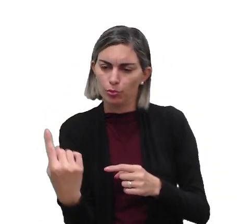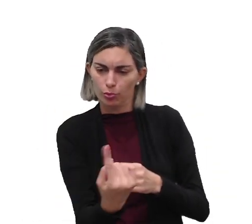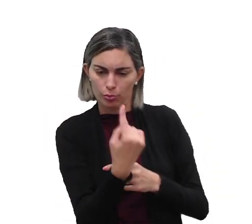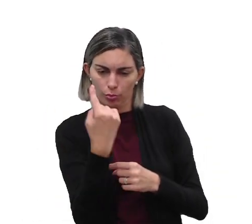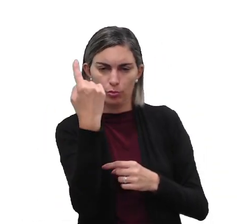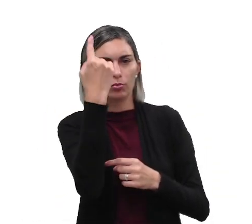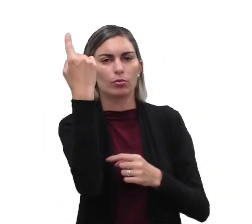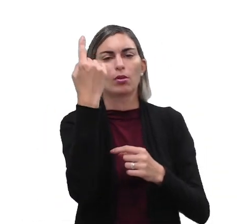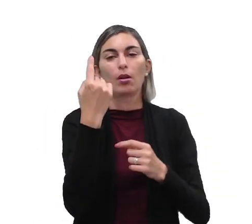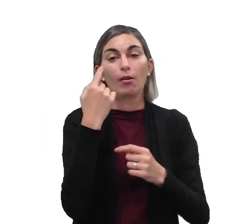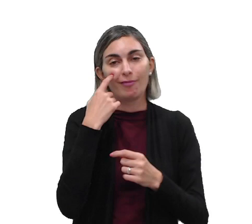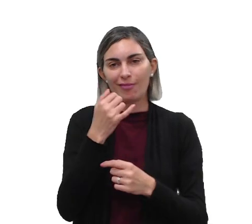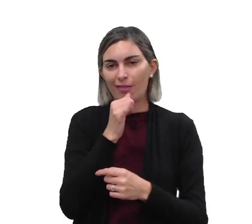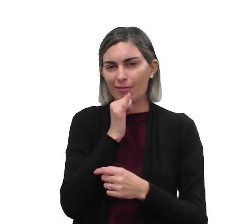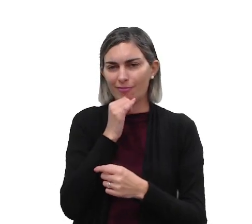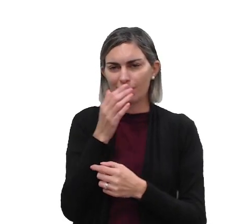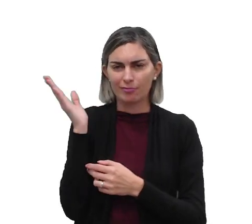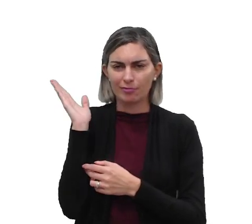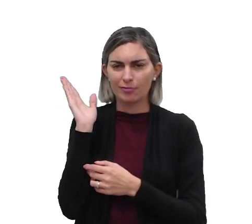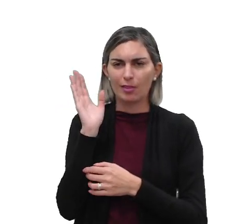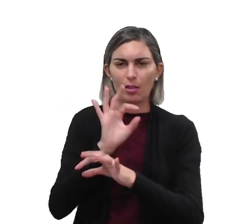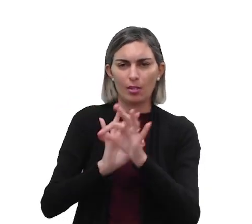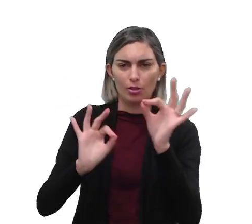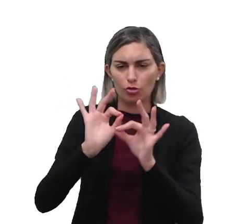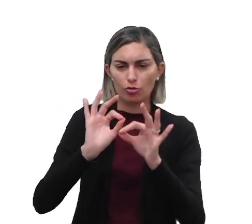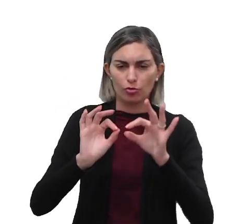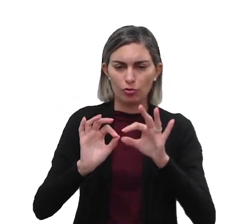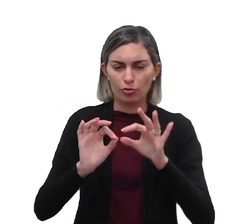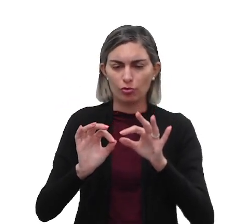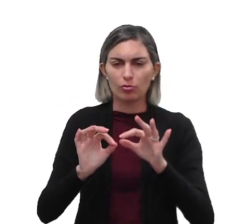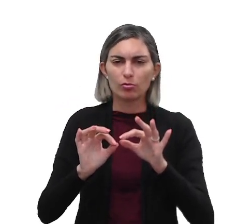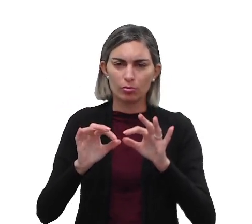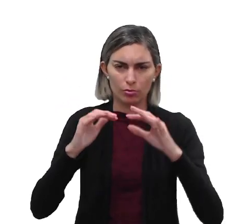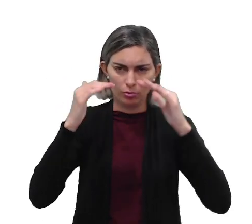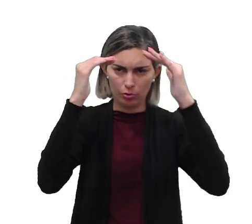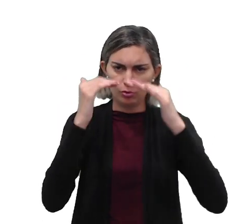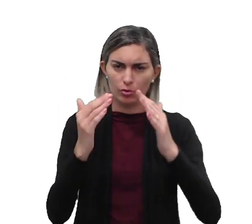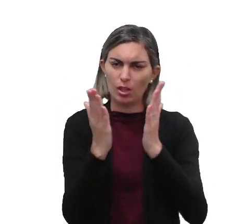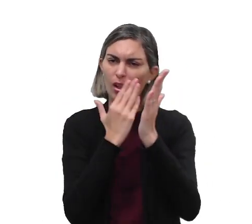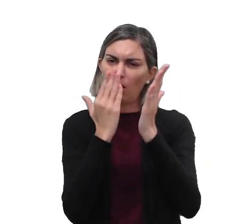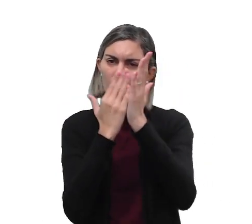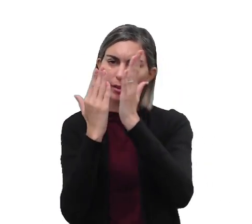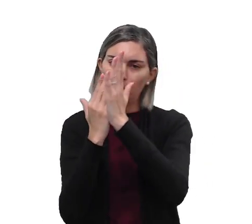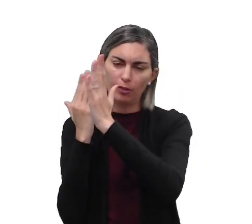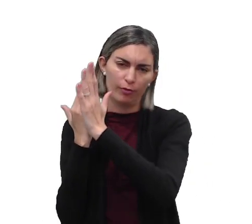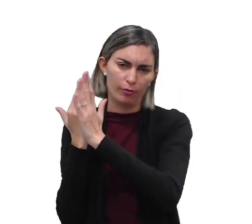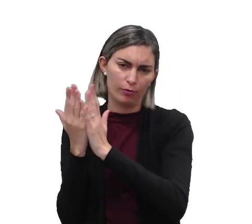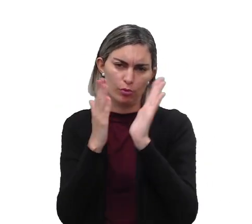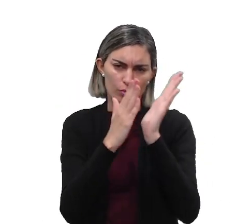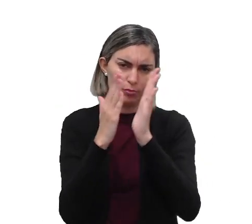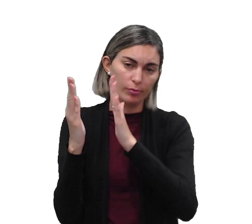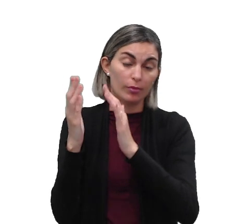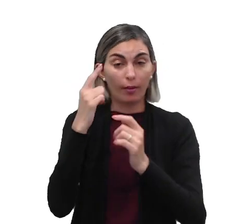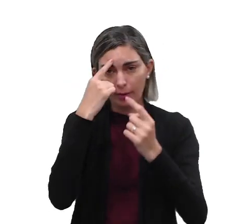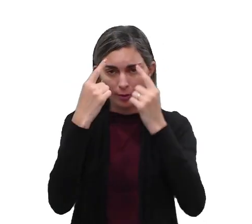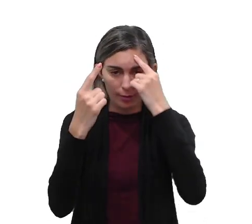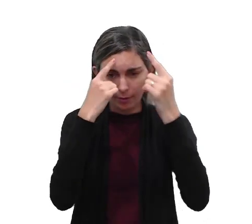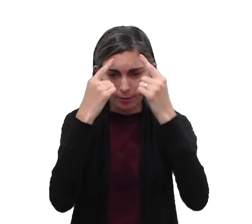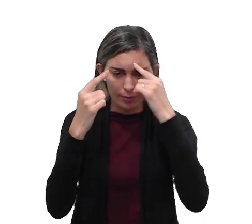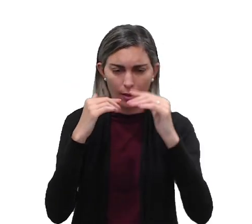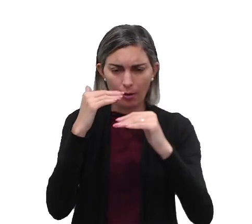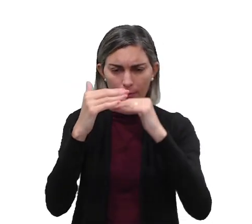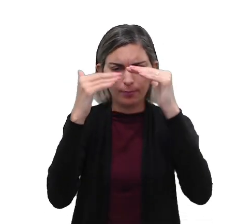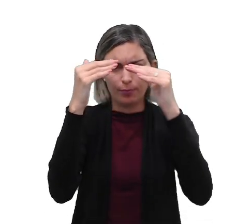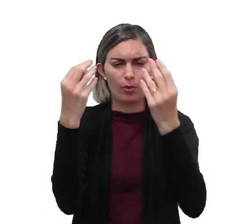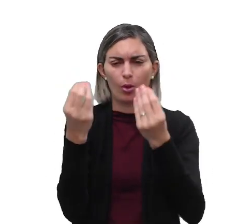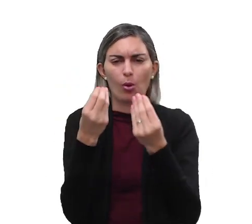exemplo que a gente vê nessa composição dessa estante, né, cheia de livros e que dá essa ideia de crescimento, né,